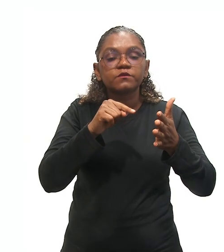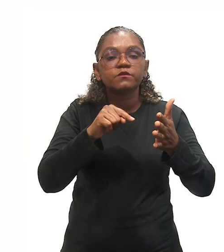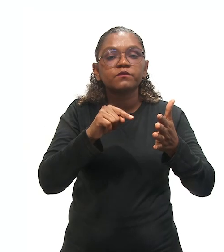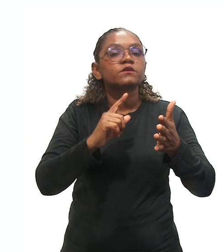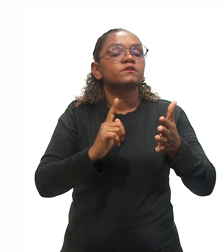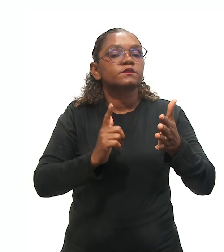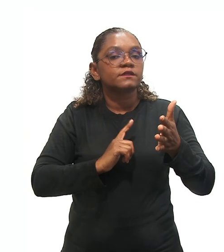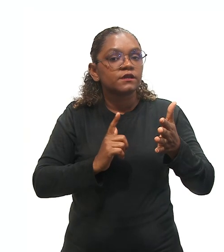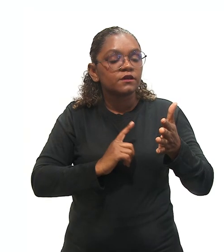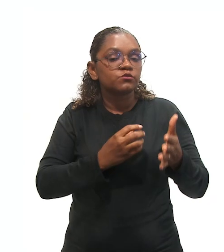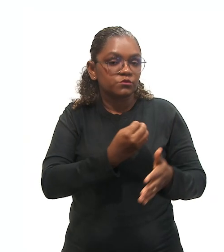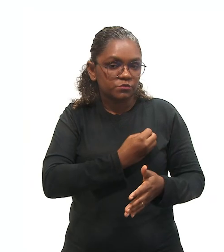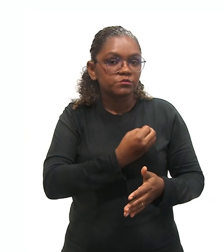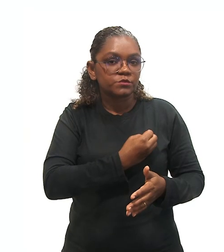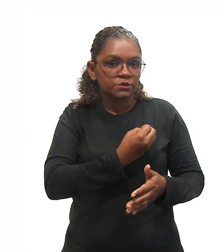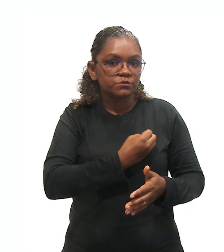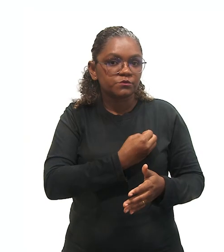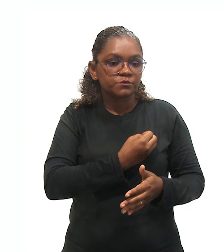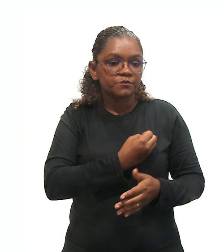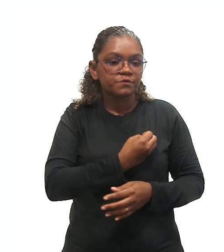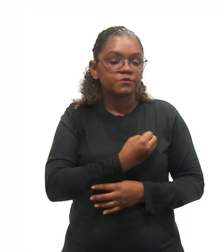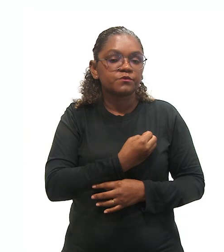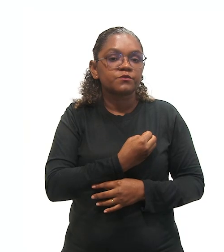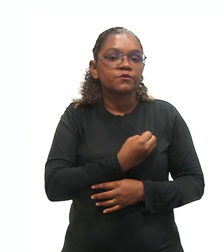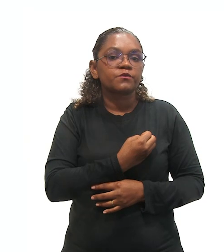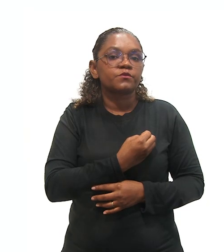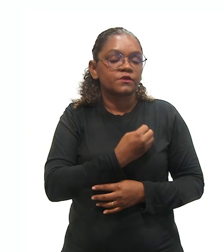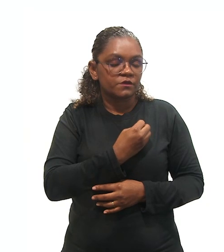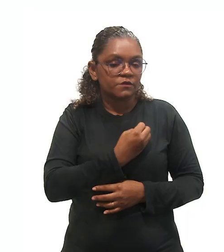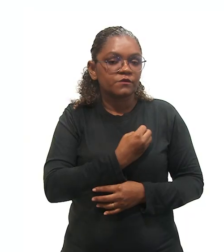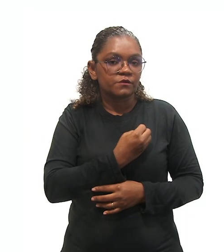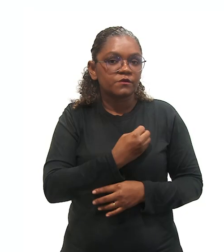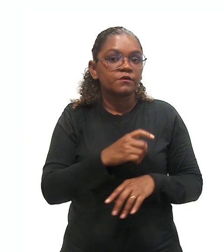vai ter uma numeração. E cada